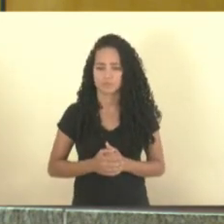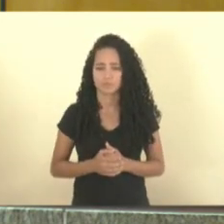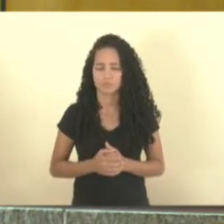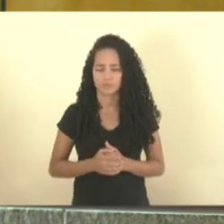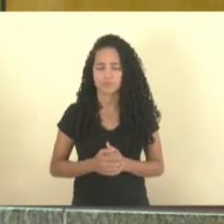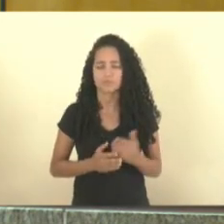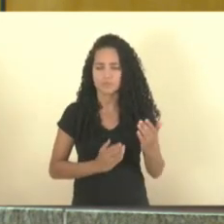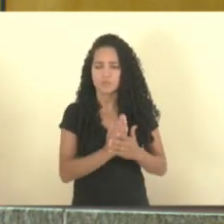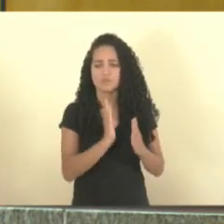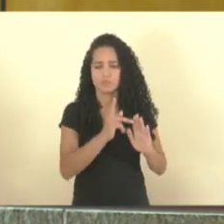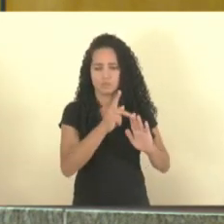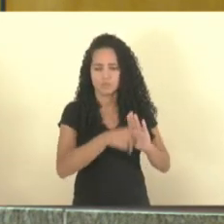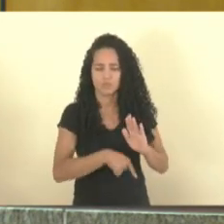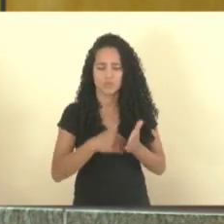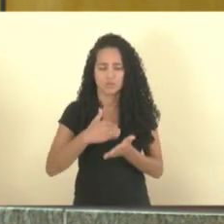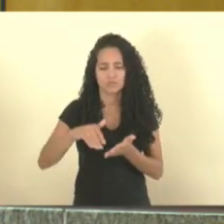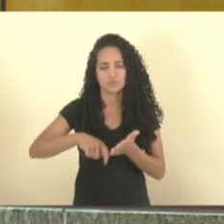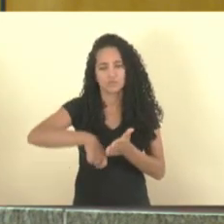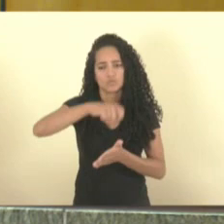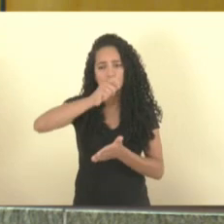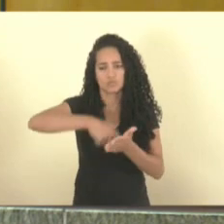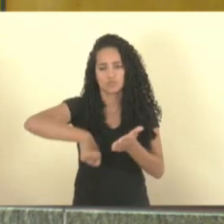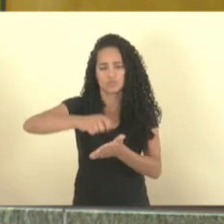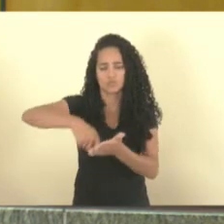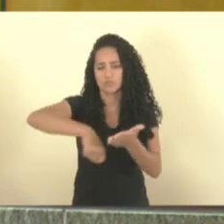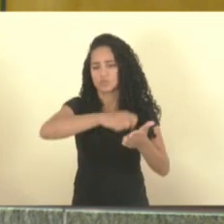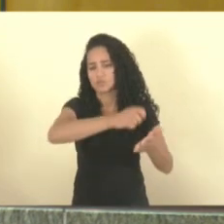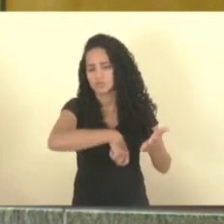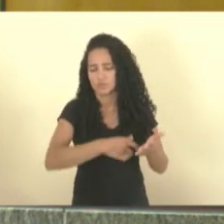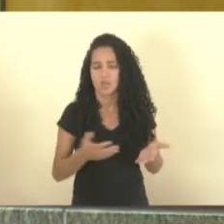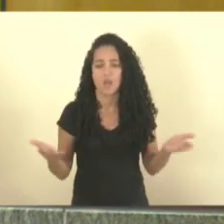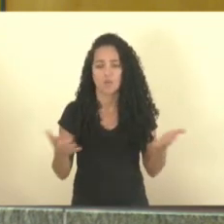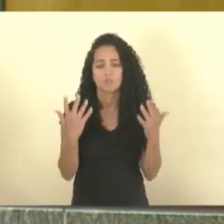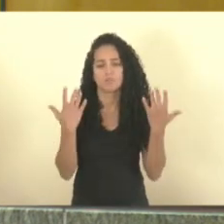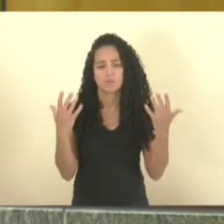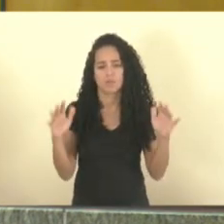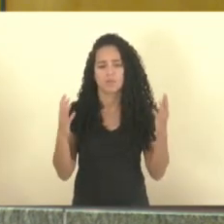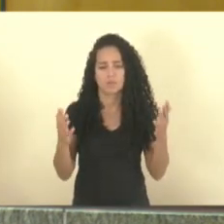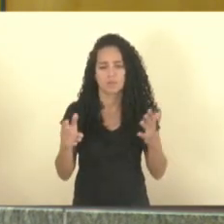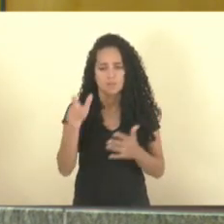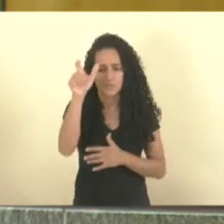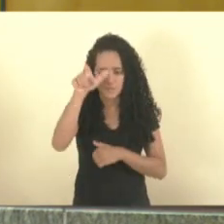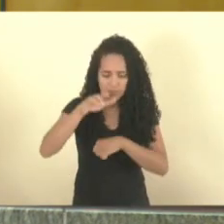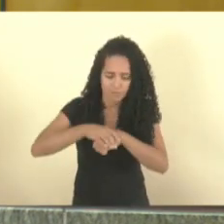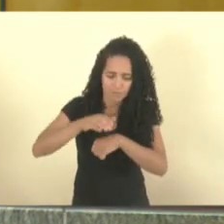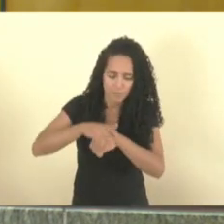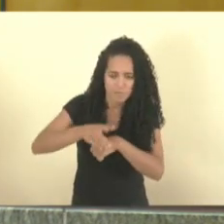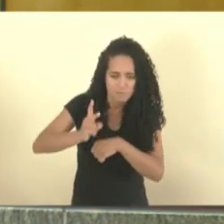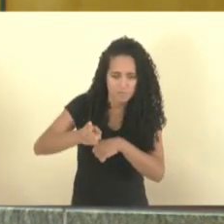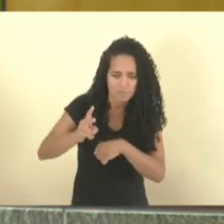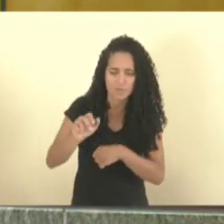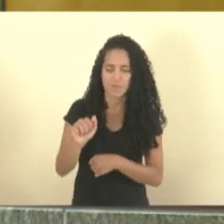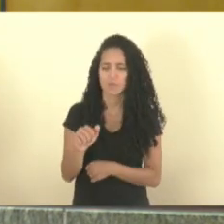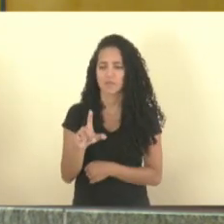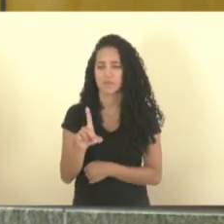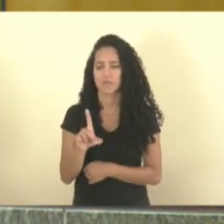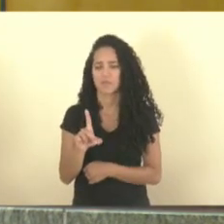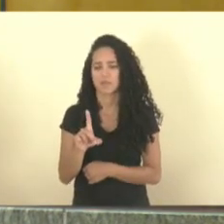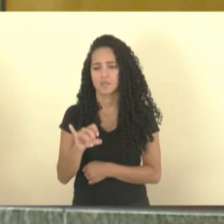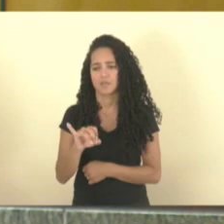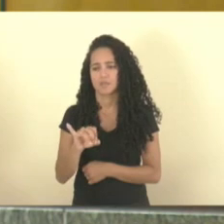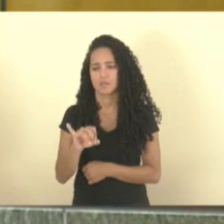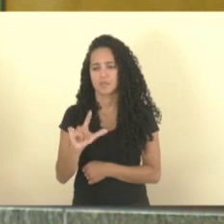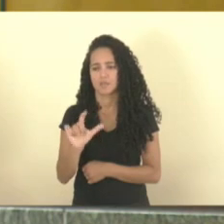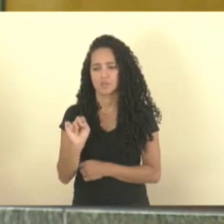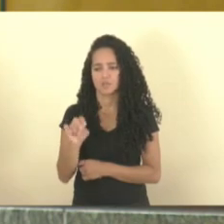contrários, fica aprovado o projeto à Secretaria para a Extração dos Autógrafos. E quero parabenizar aí o autor da matéria, deputado Adilson